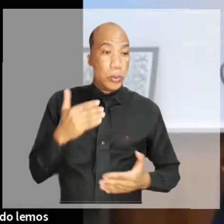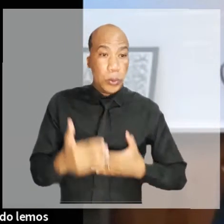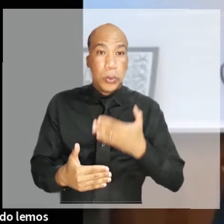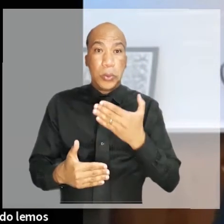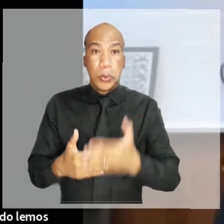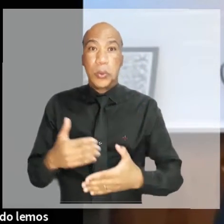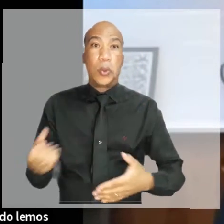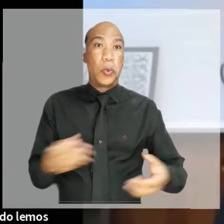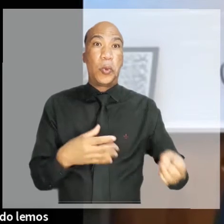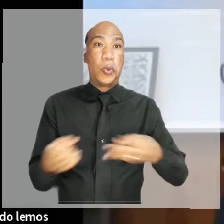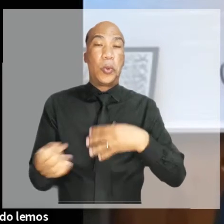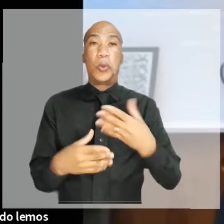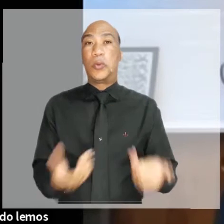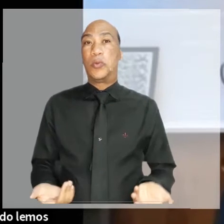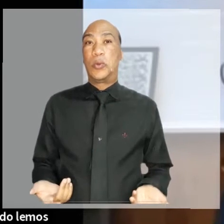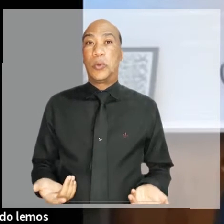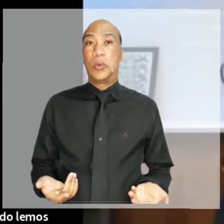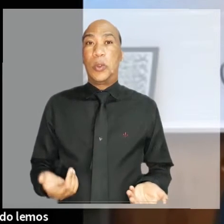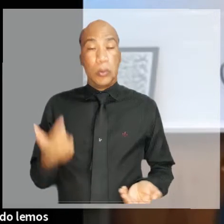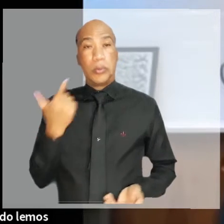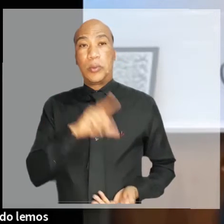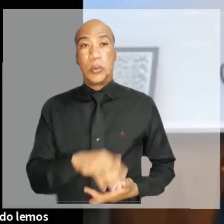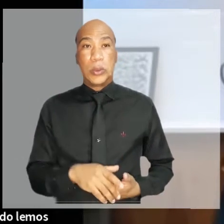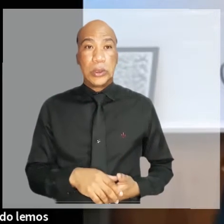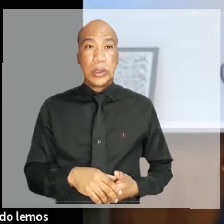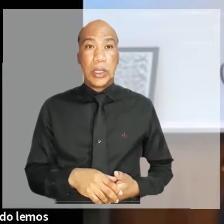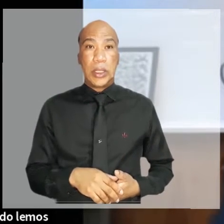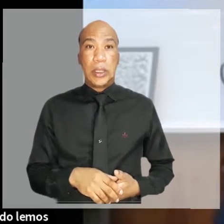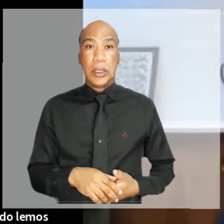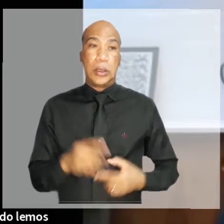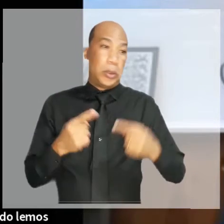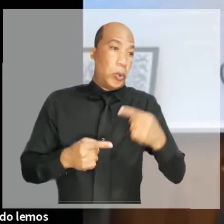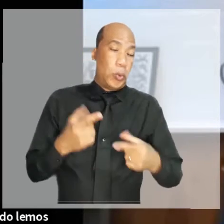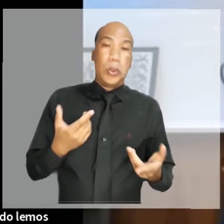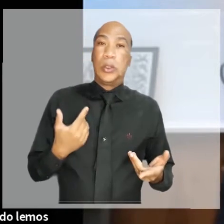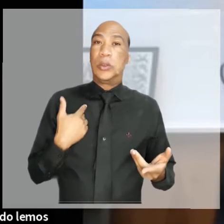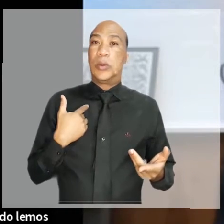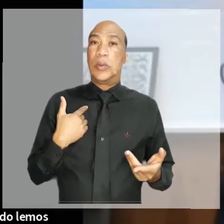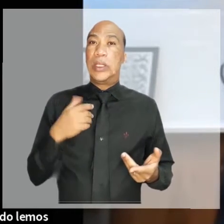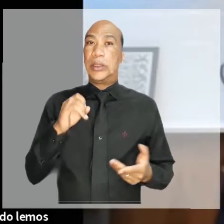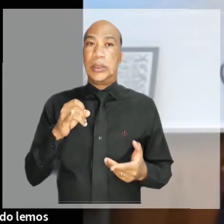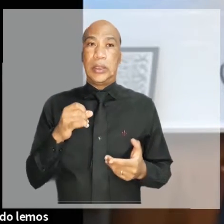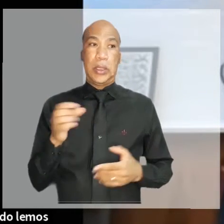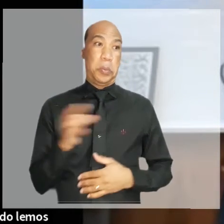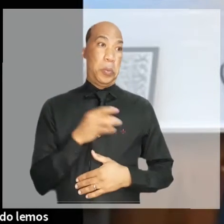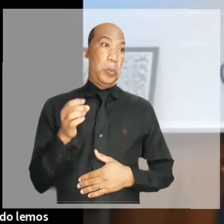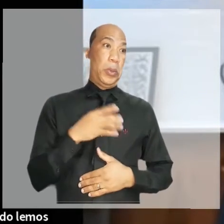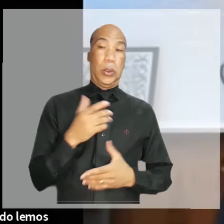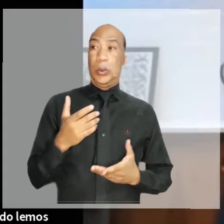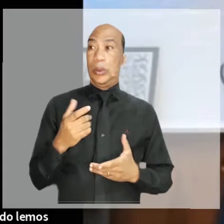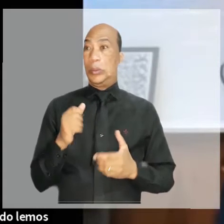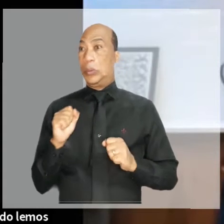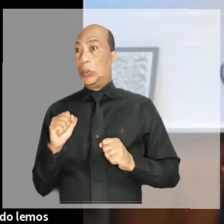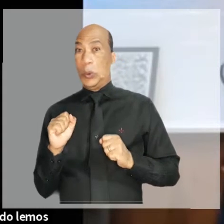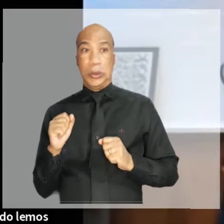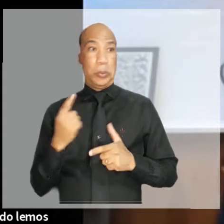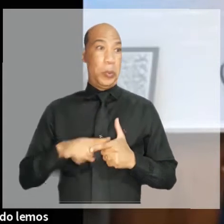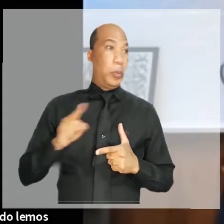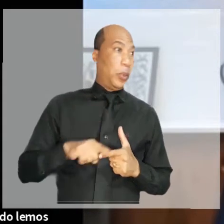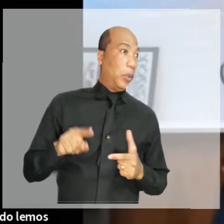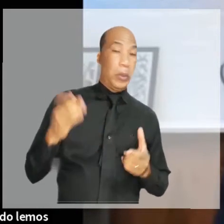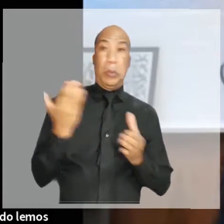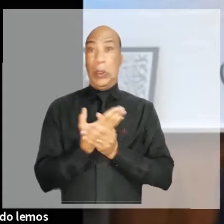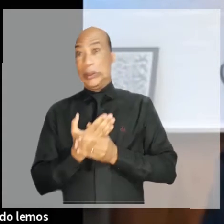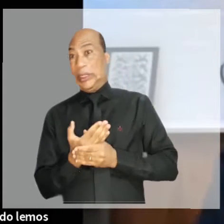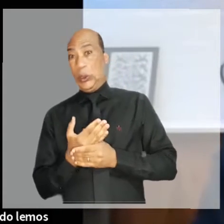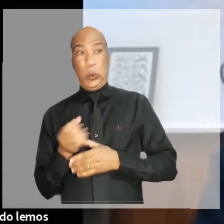vai incorrer em uma responsabilidade, né? Que antes da LGPD, como você não tinha a regra do jogo, era